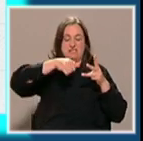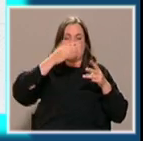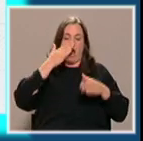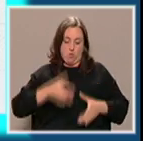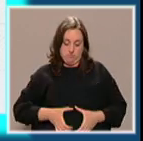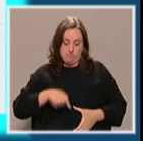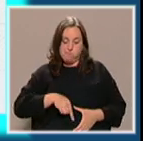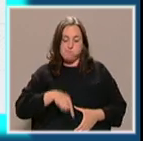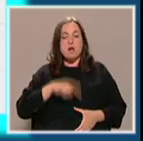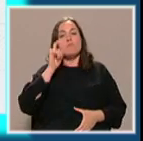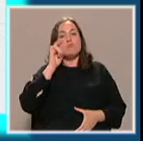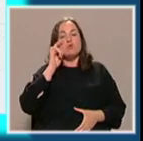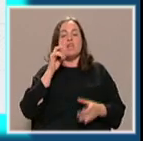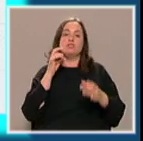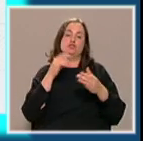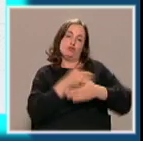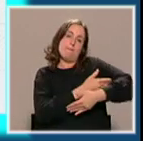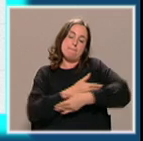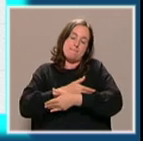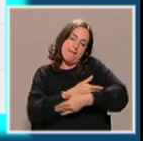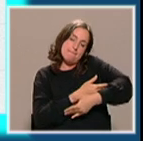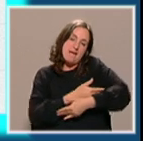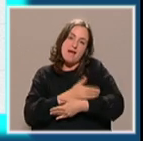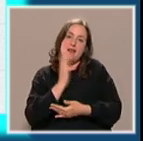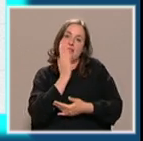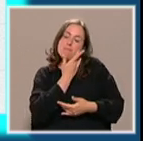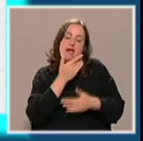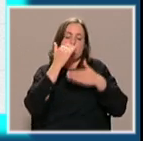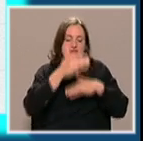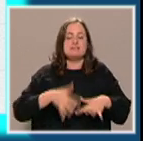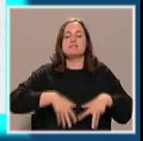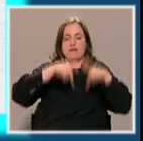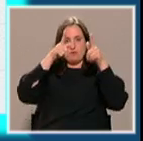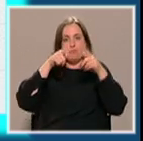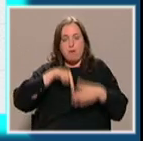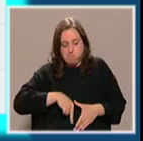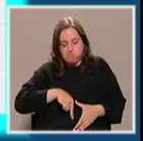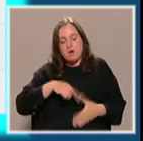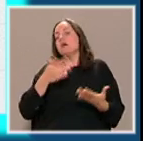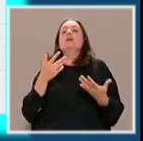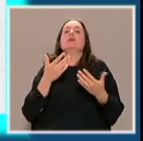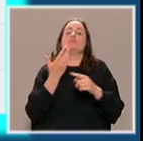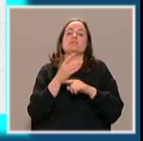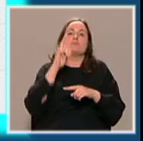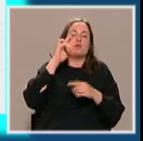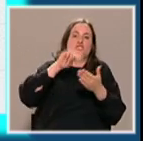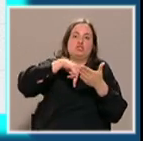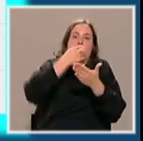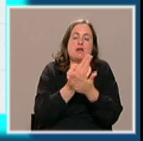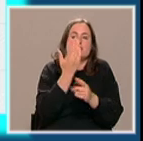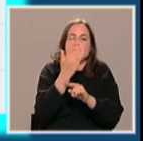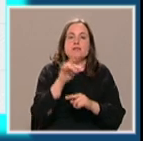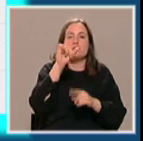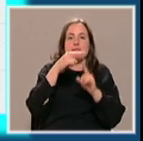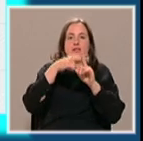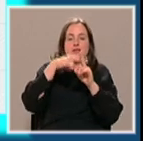o embrião ou feto, dependendo da fase do desenvolvimento intrauterino, contra choques mecânicos,